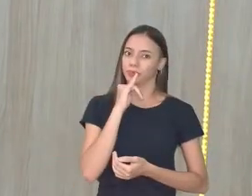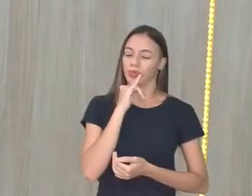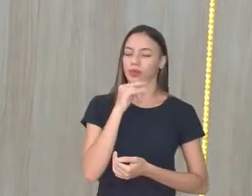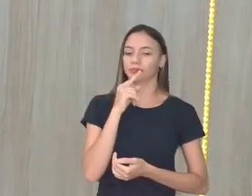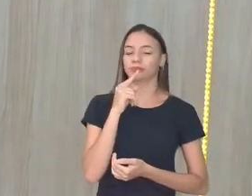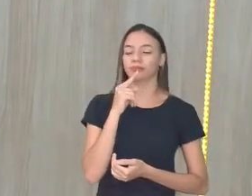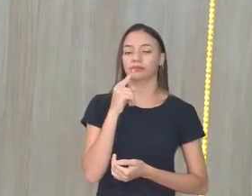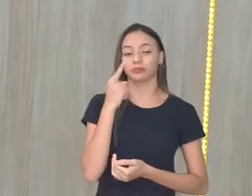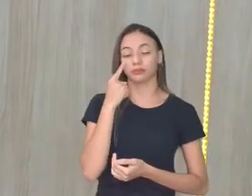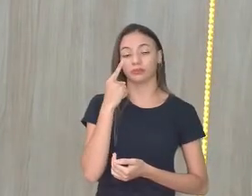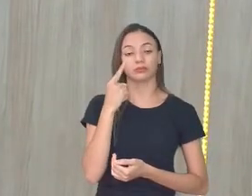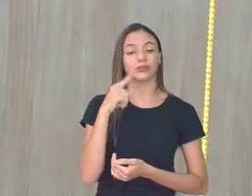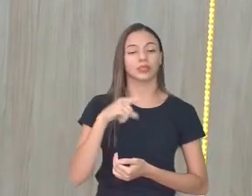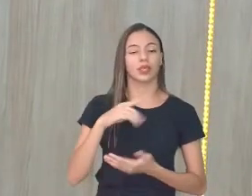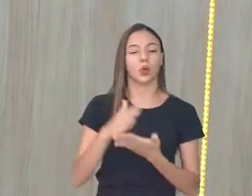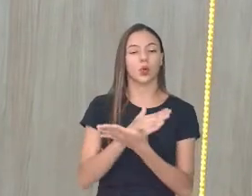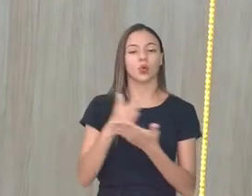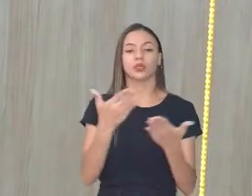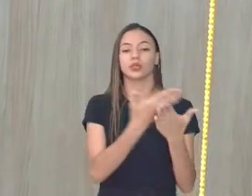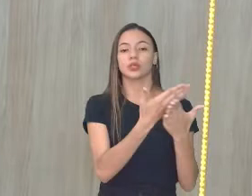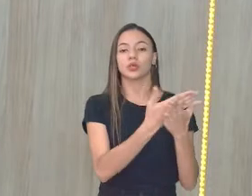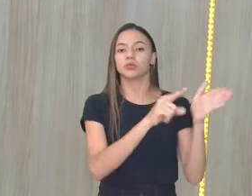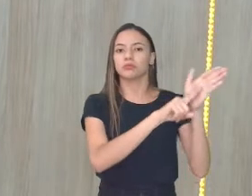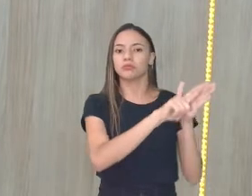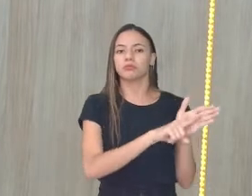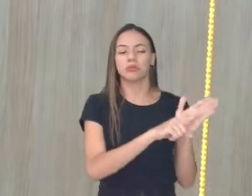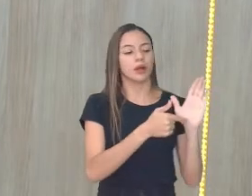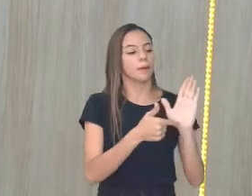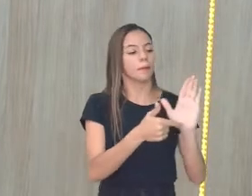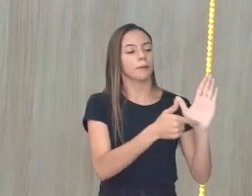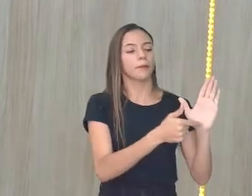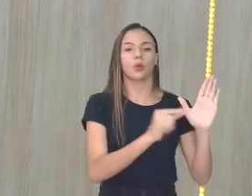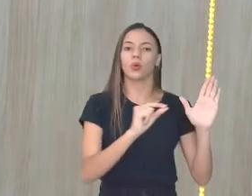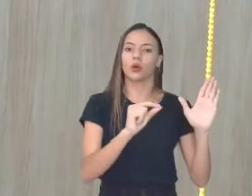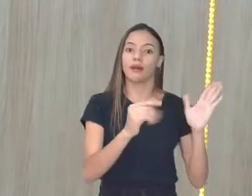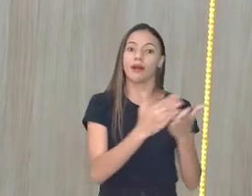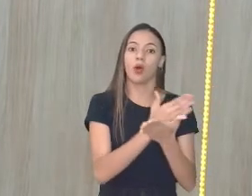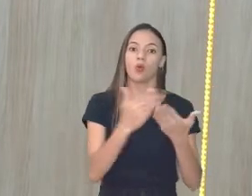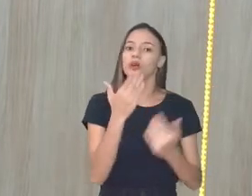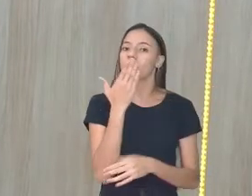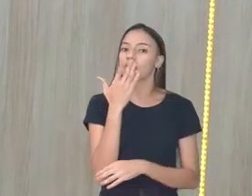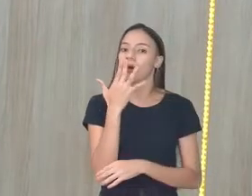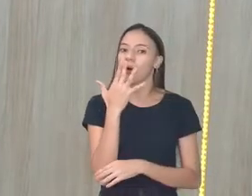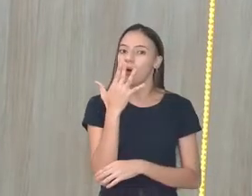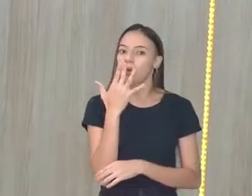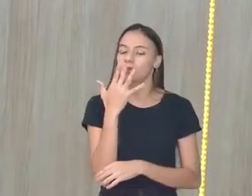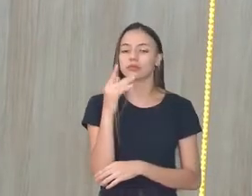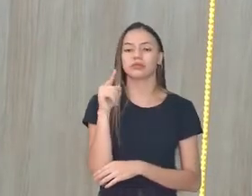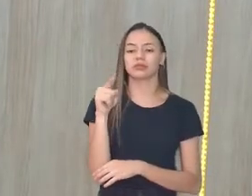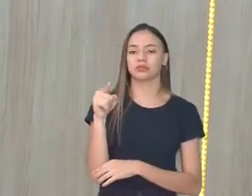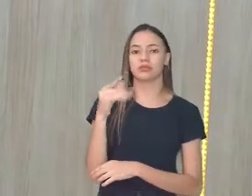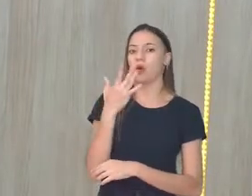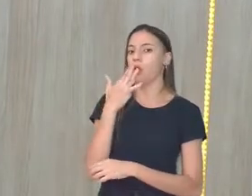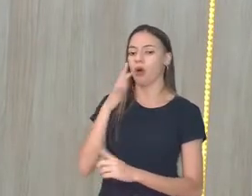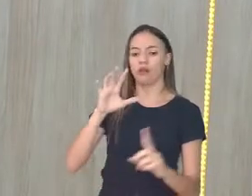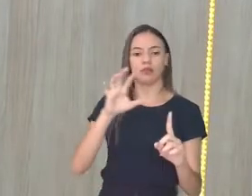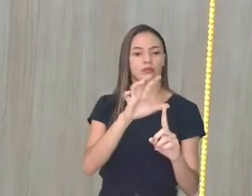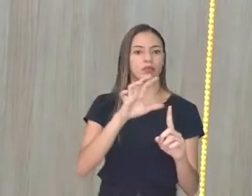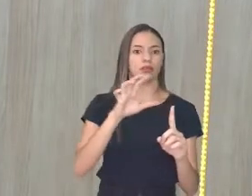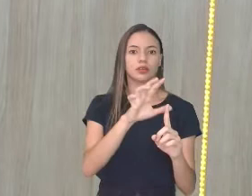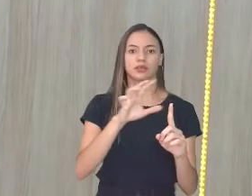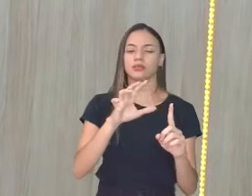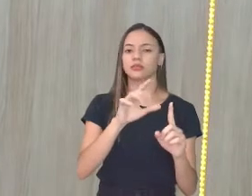né, existem estudos que mostram, por exemplo, que determinadas cores, elas influenciam até no